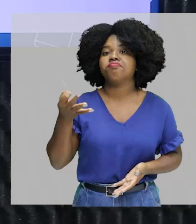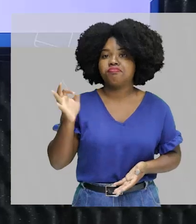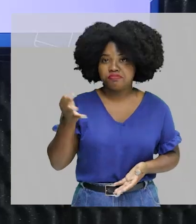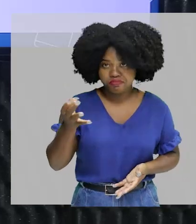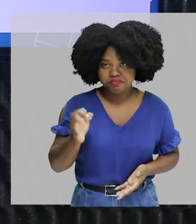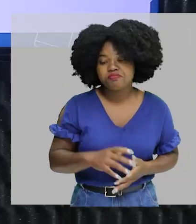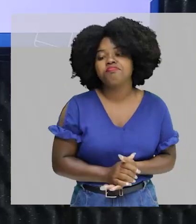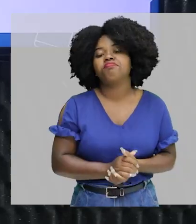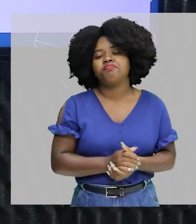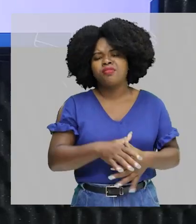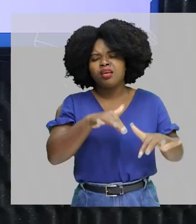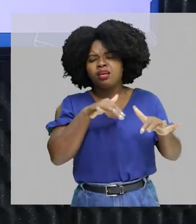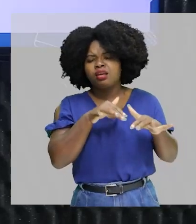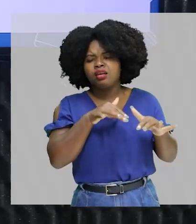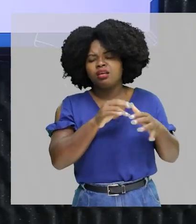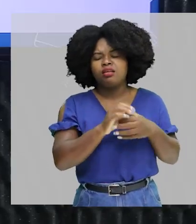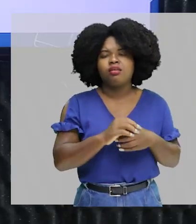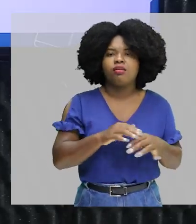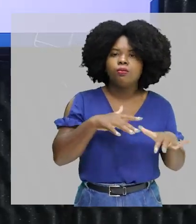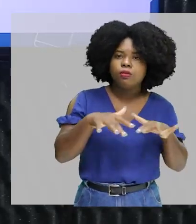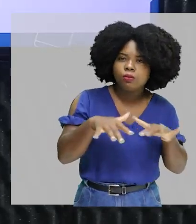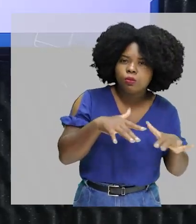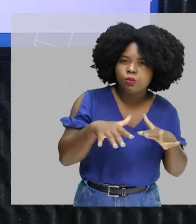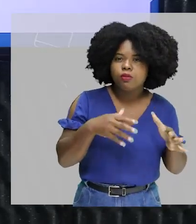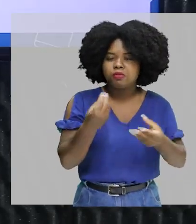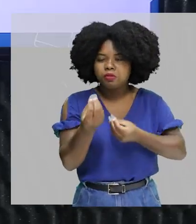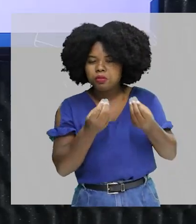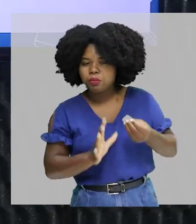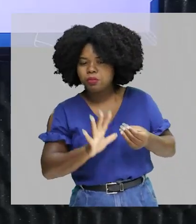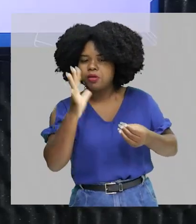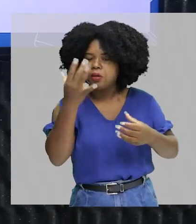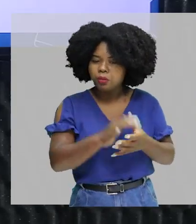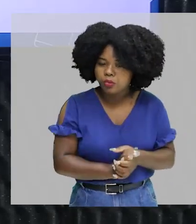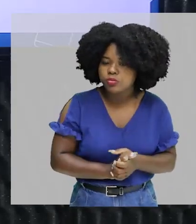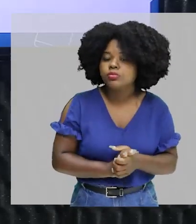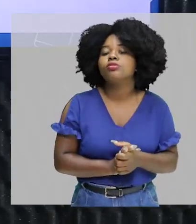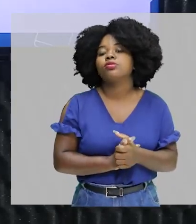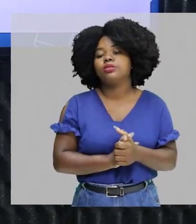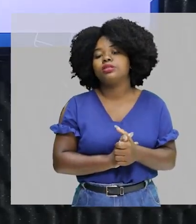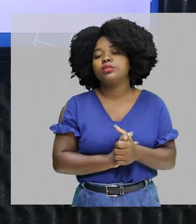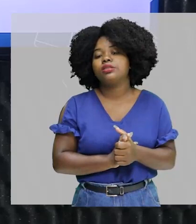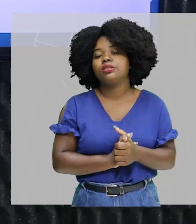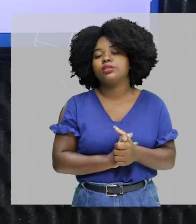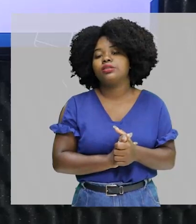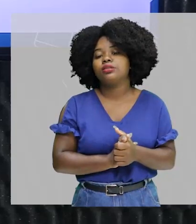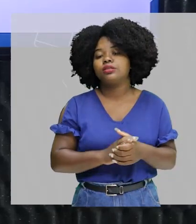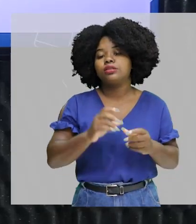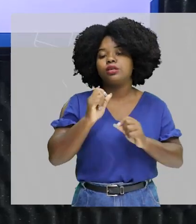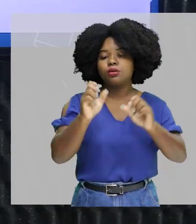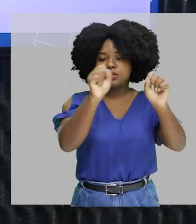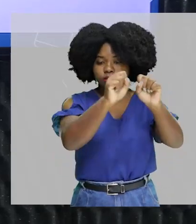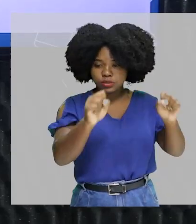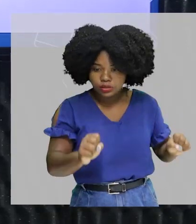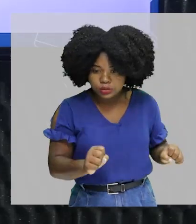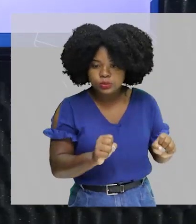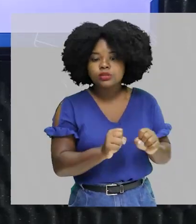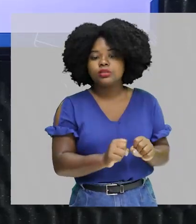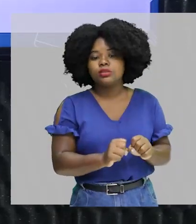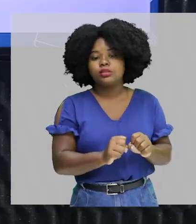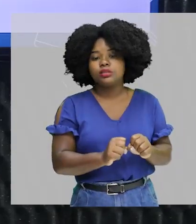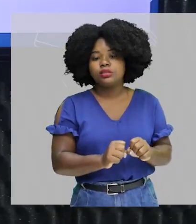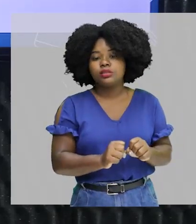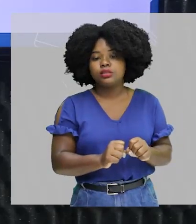A movimentação, a locomoção desses indivíduos é graças ao sistema ambulacrário, que é um sistema